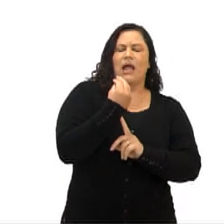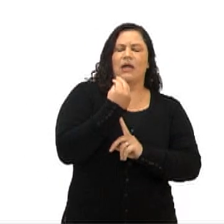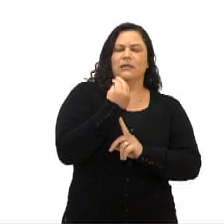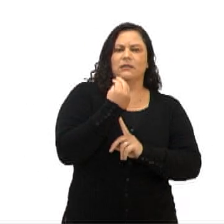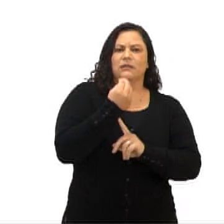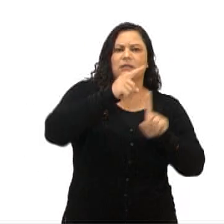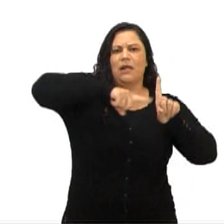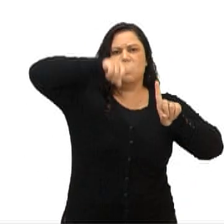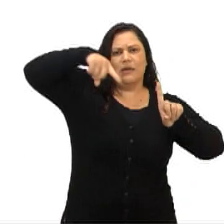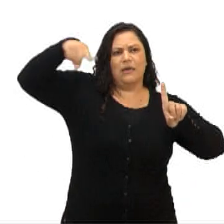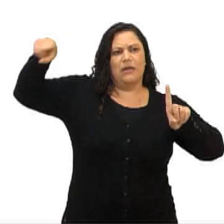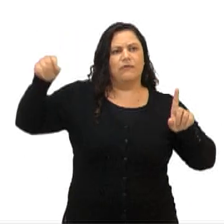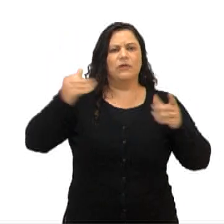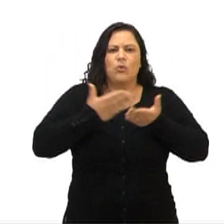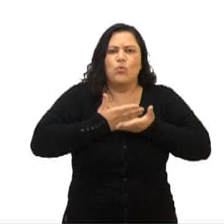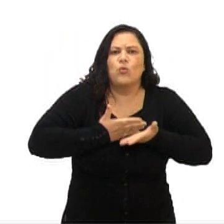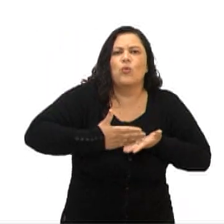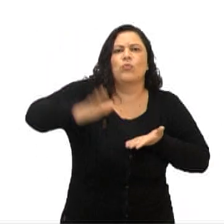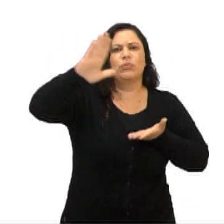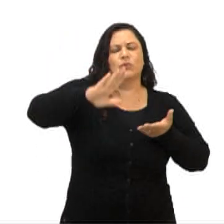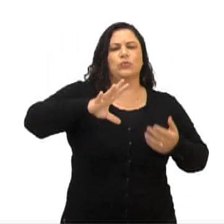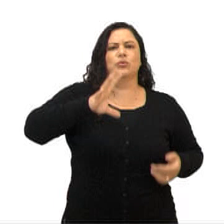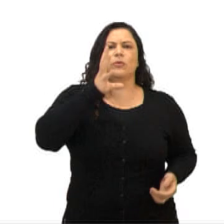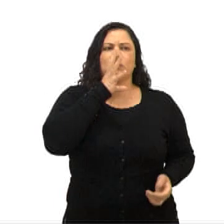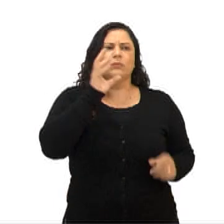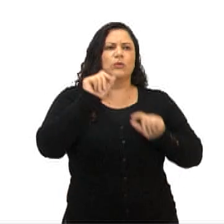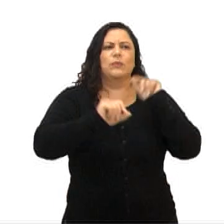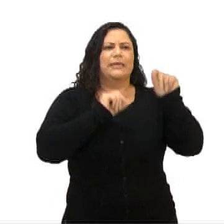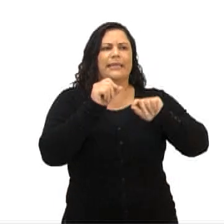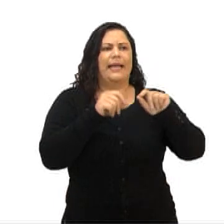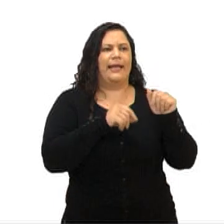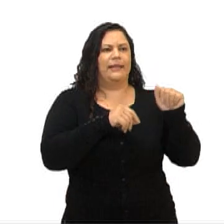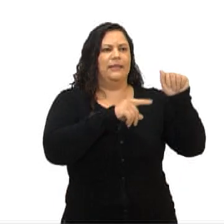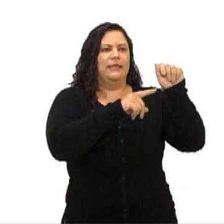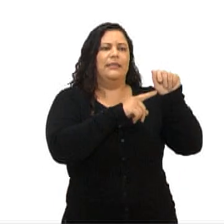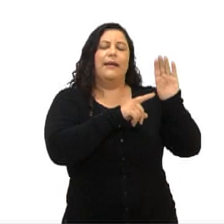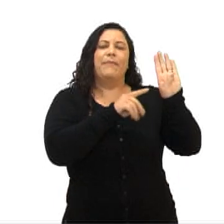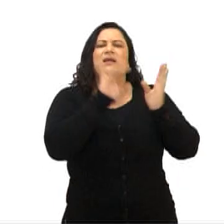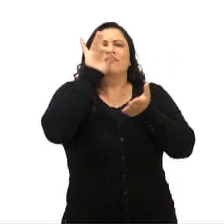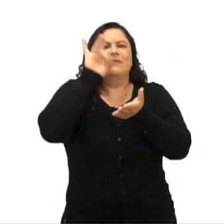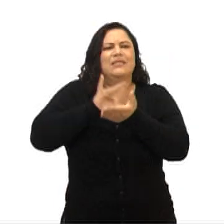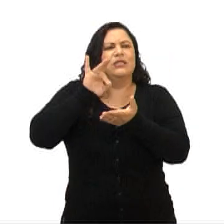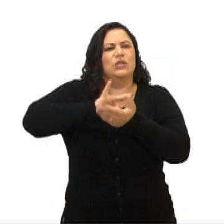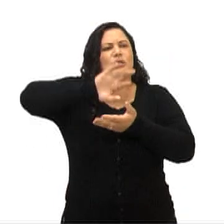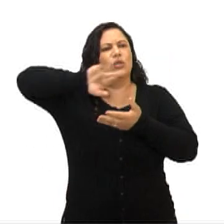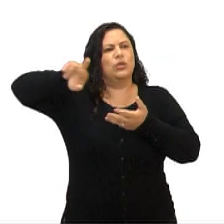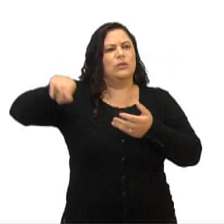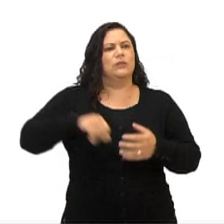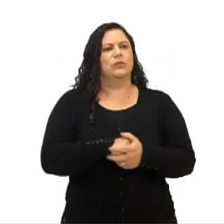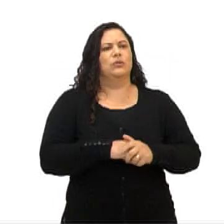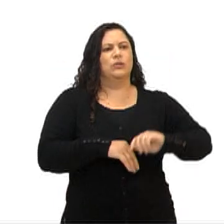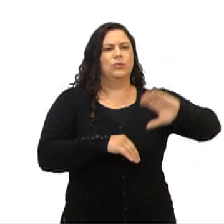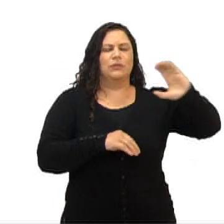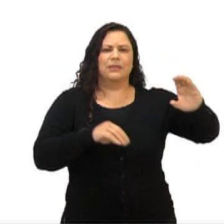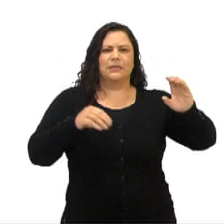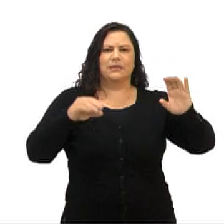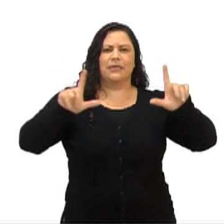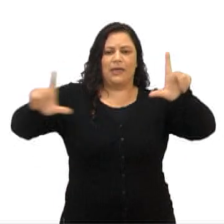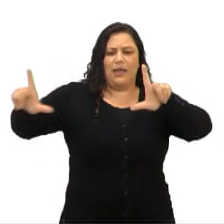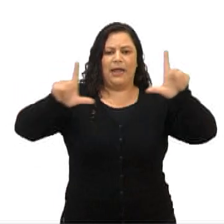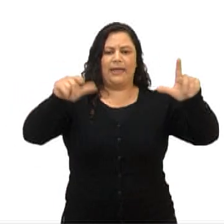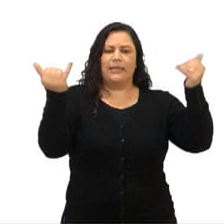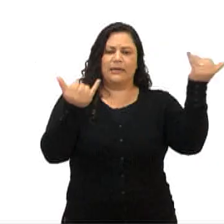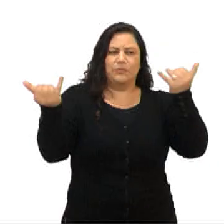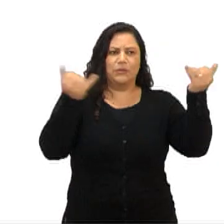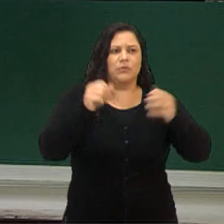impressionismo? Ele fez o registro da população da época? Ou ele fez cartazes artísticos para a propaganda ou ele